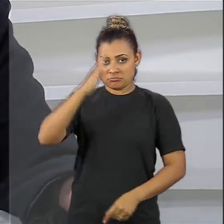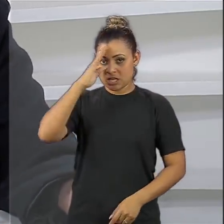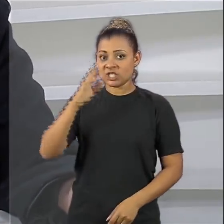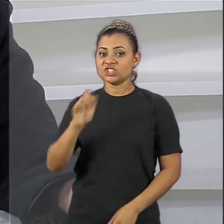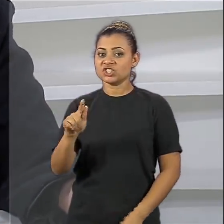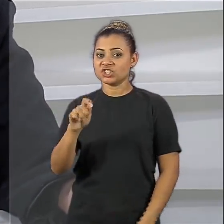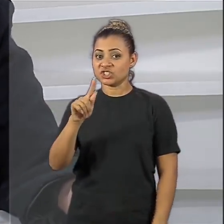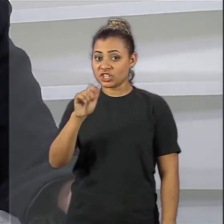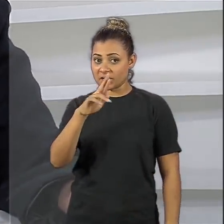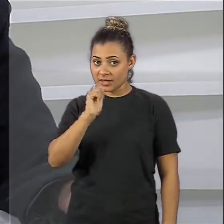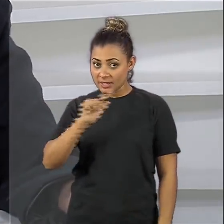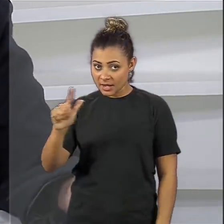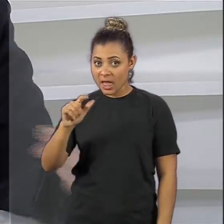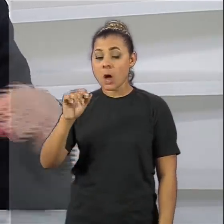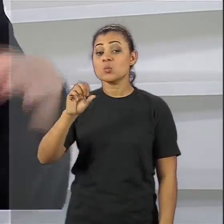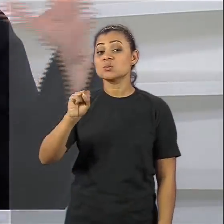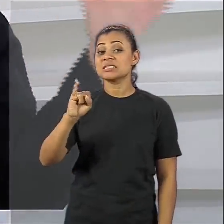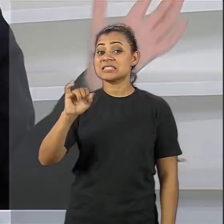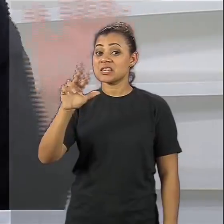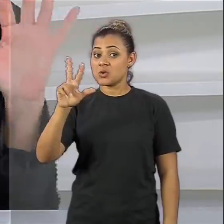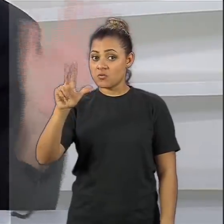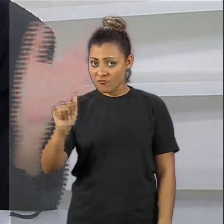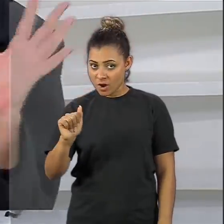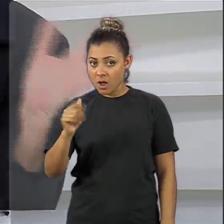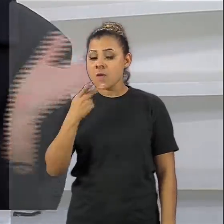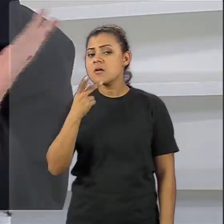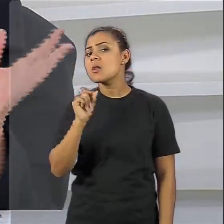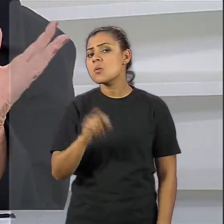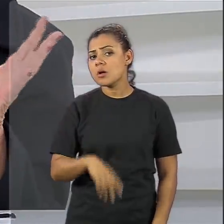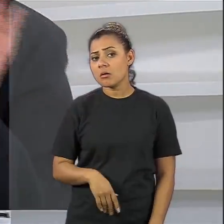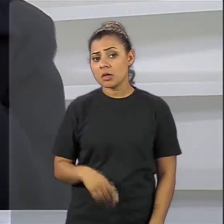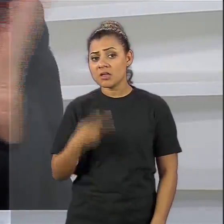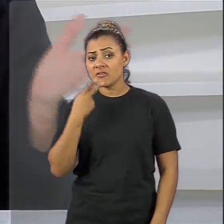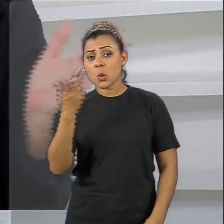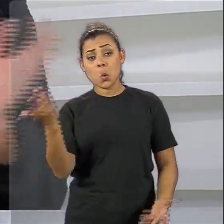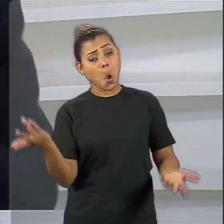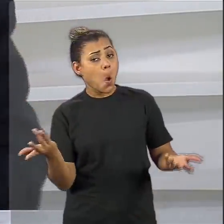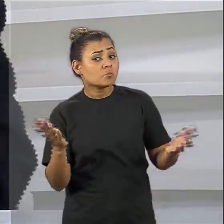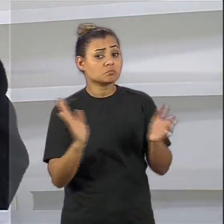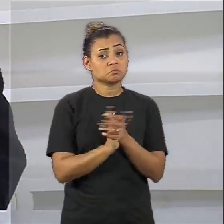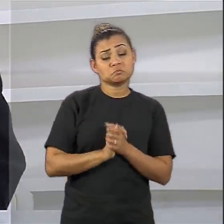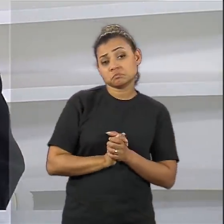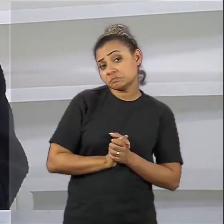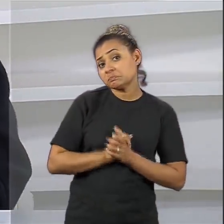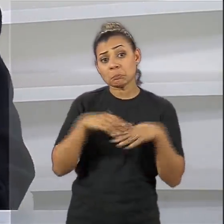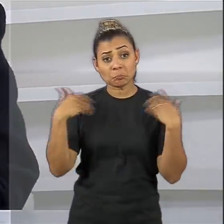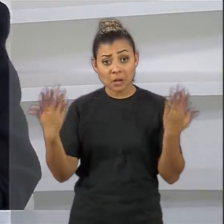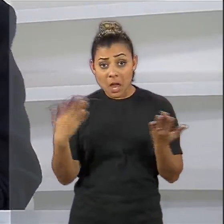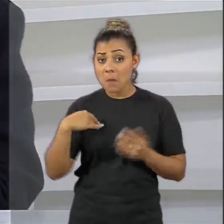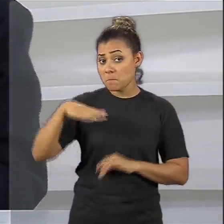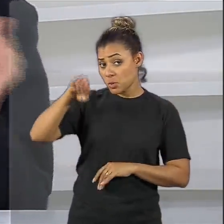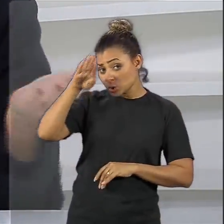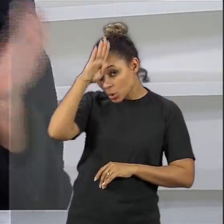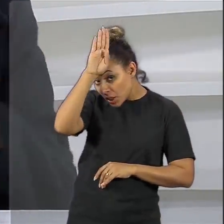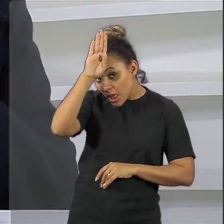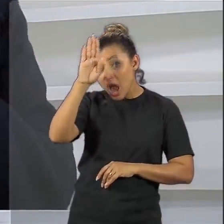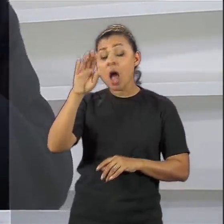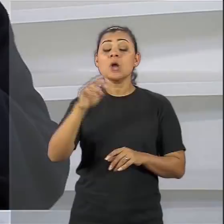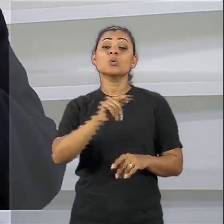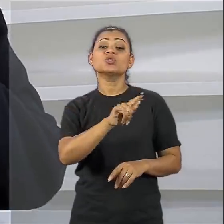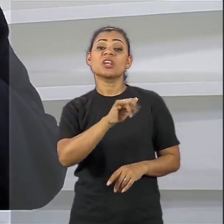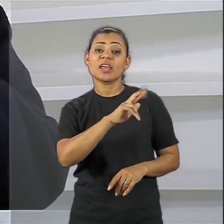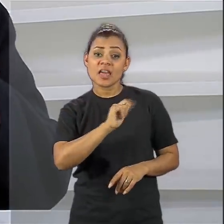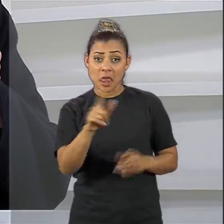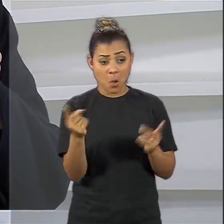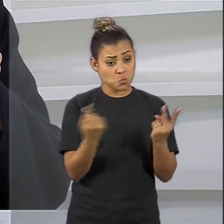general Lune Silva, ele disse assim como quem não quer nada. Olha, o Bolsonaro e o general Hamilton